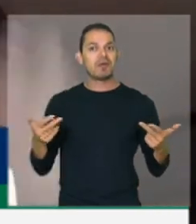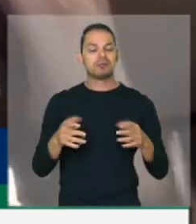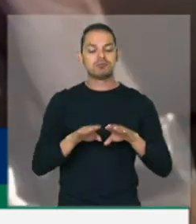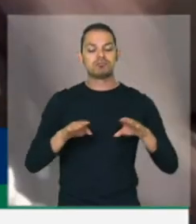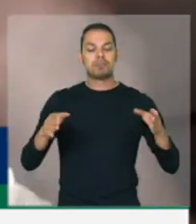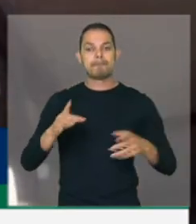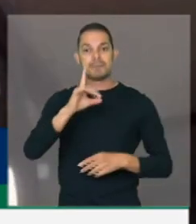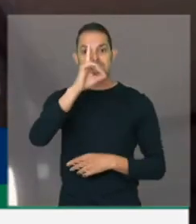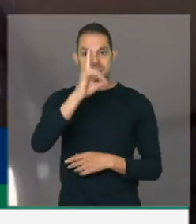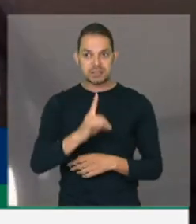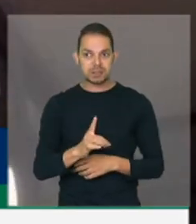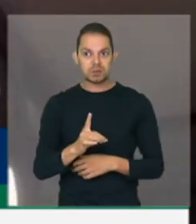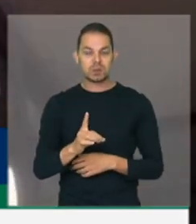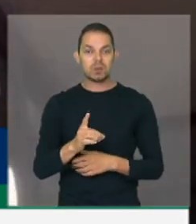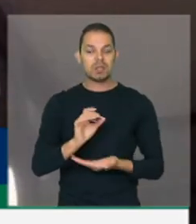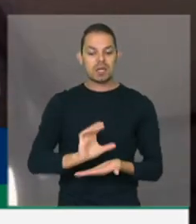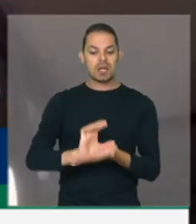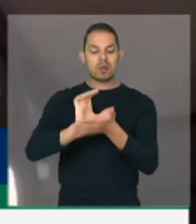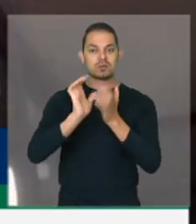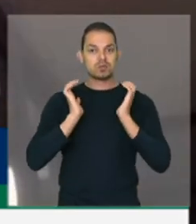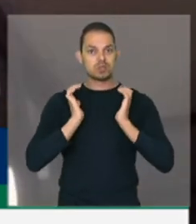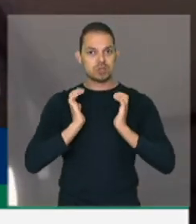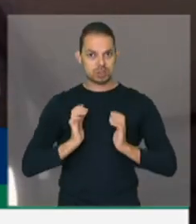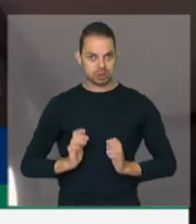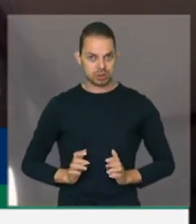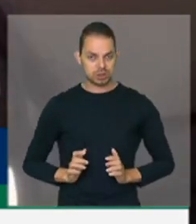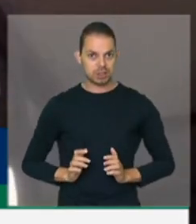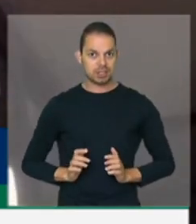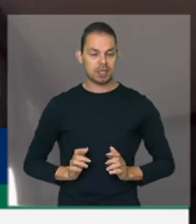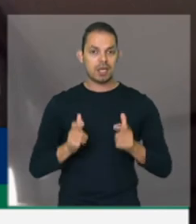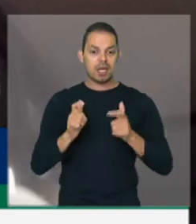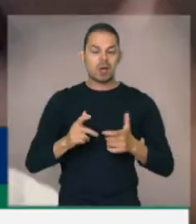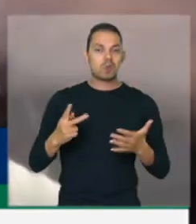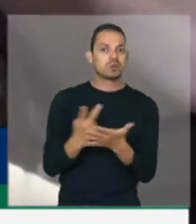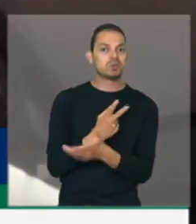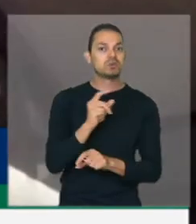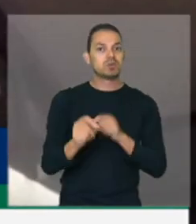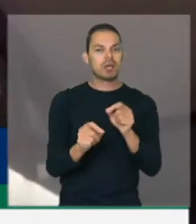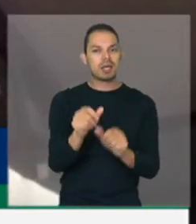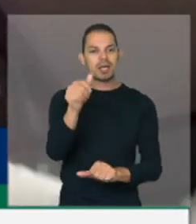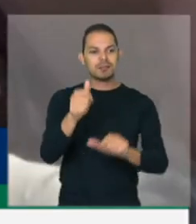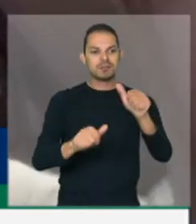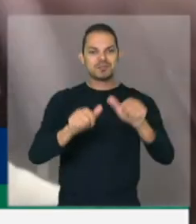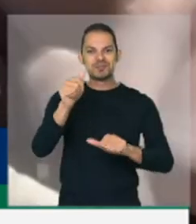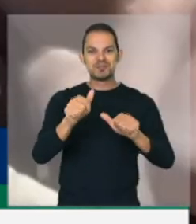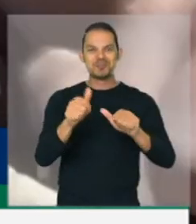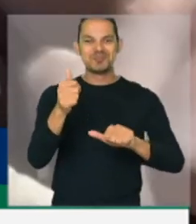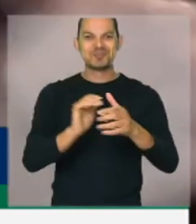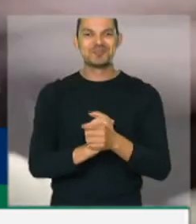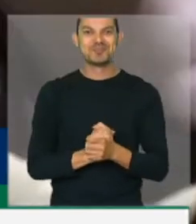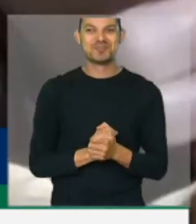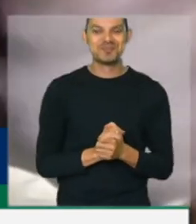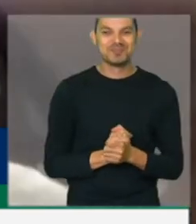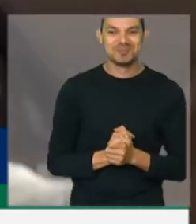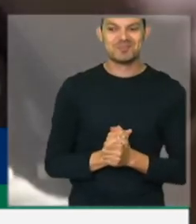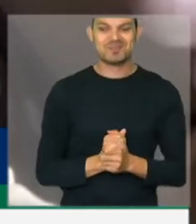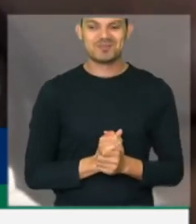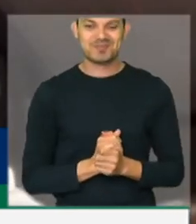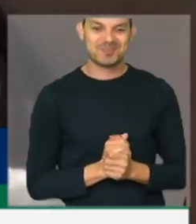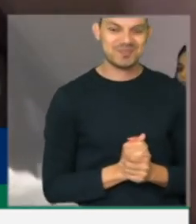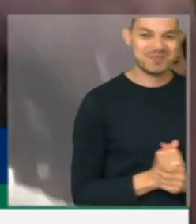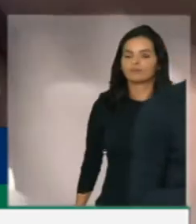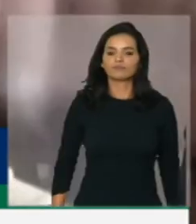diretora, né, ao Conselho de Ética, aonde vai ser analisado. E já foi divulgado que o